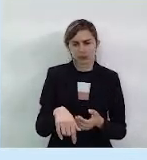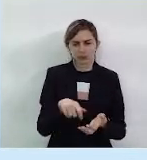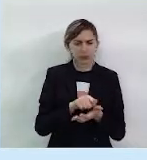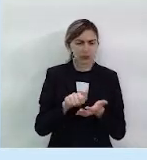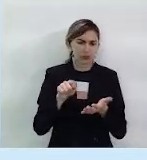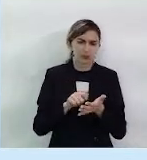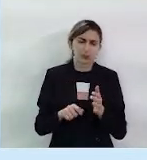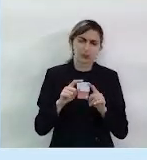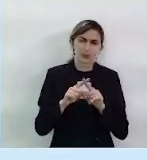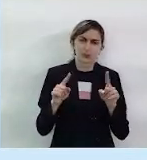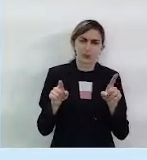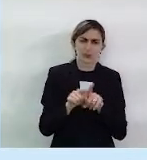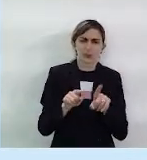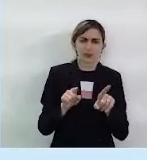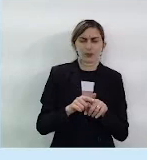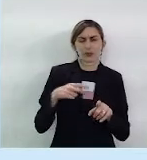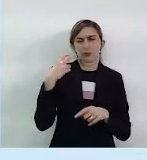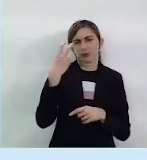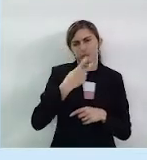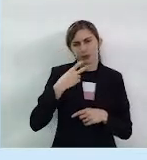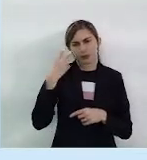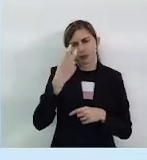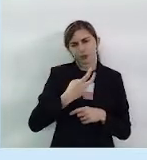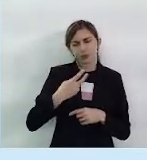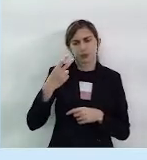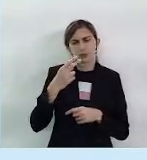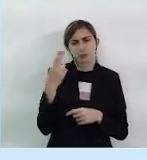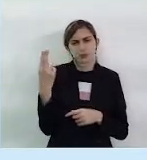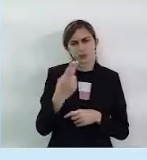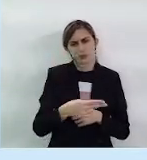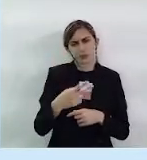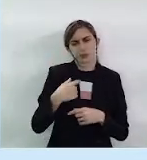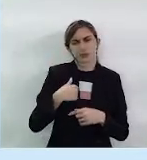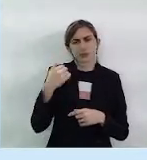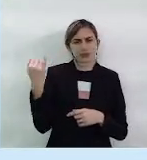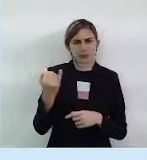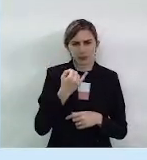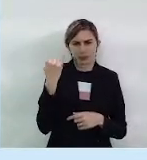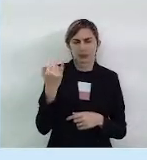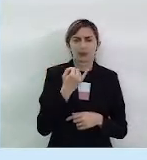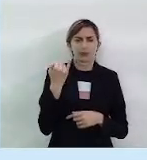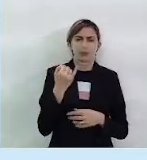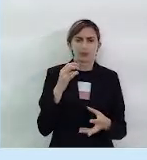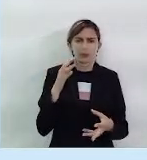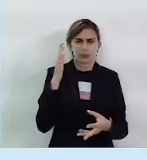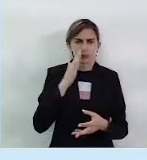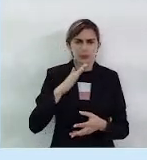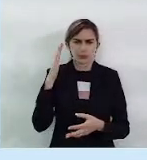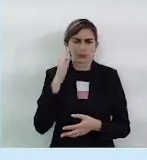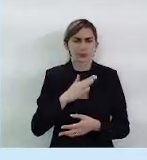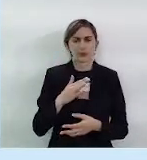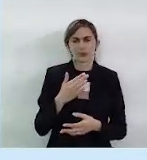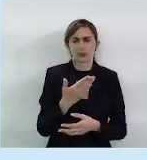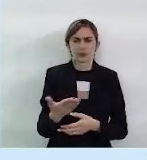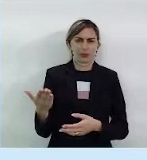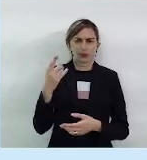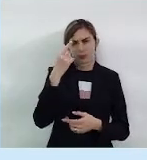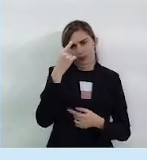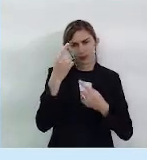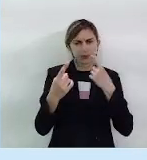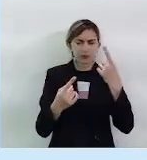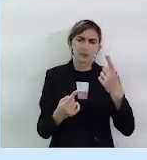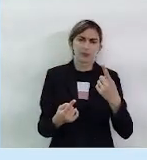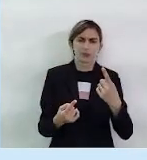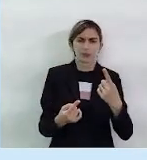escrita, mas também na oralidade, essas normas tão importantes para a compreensão das ideias que